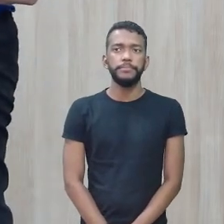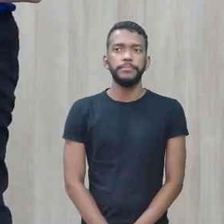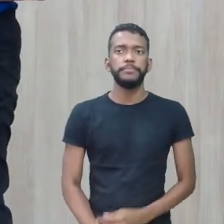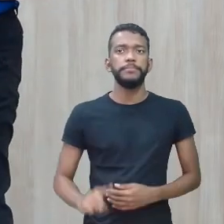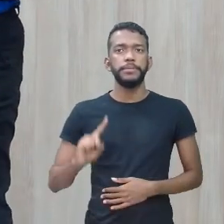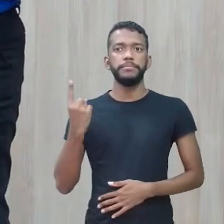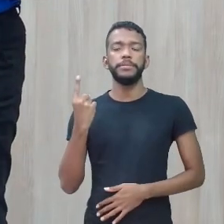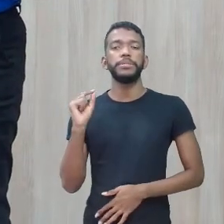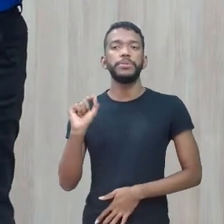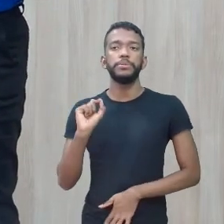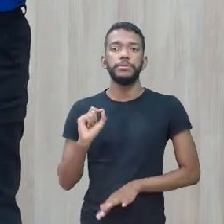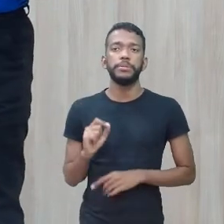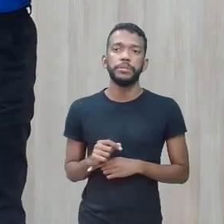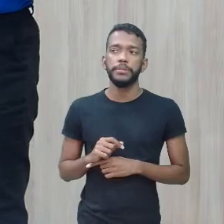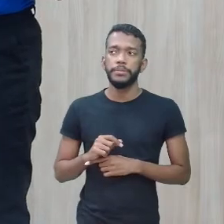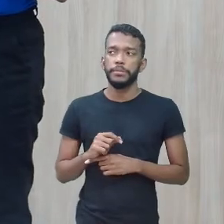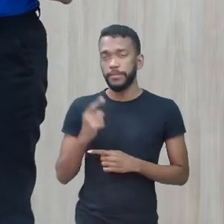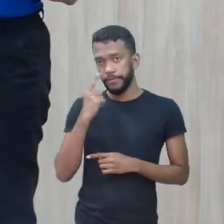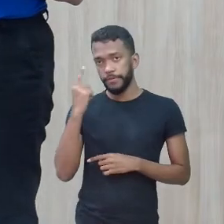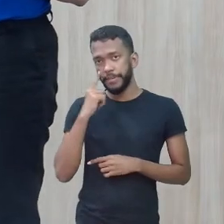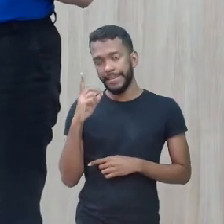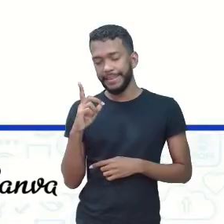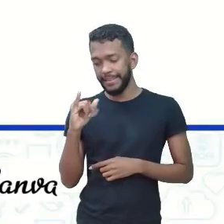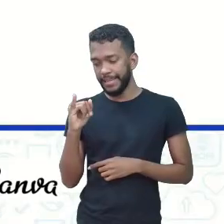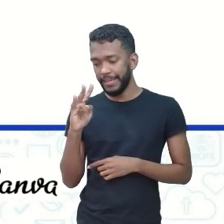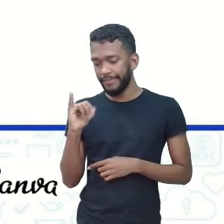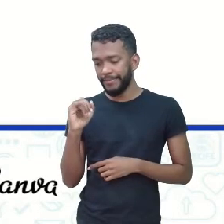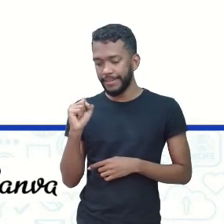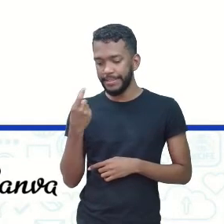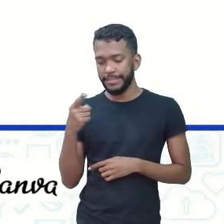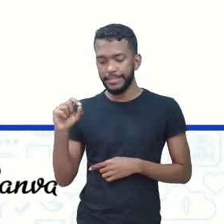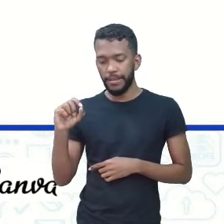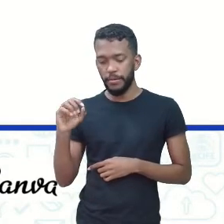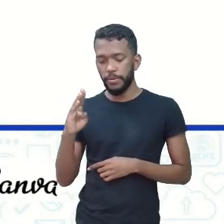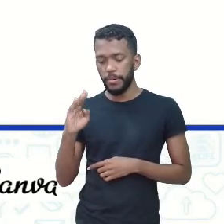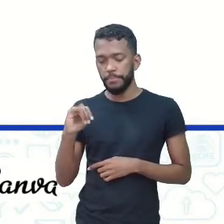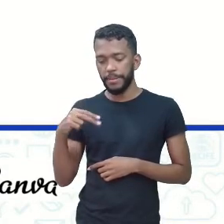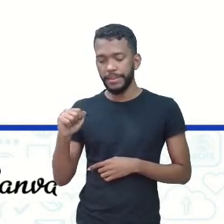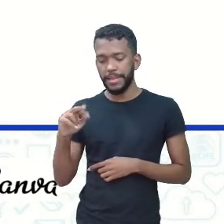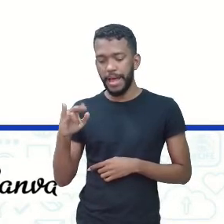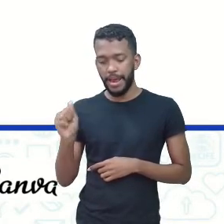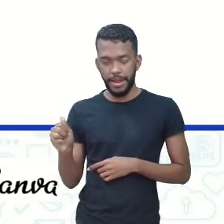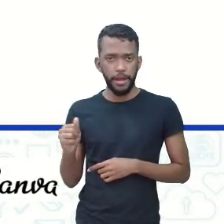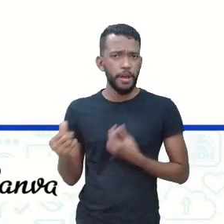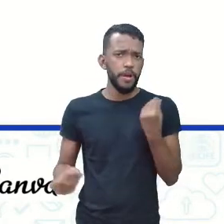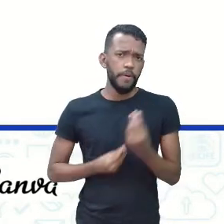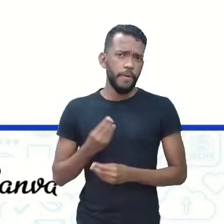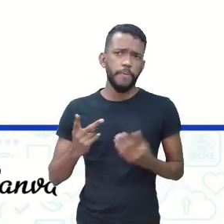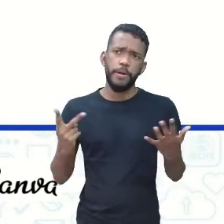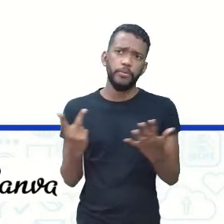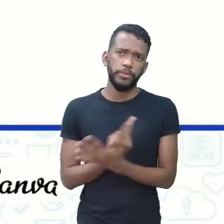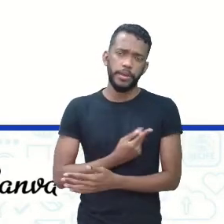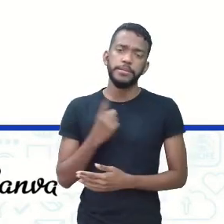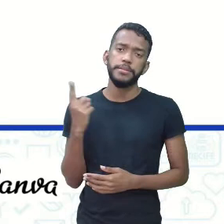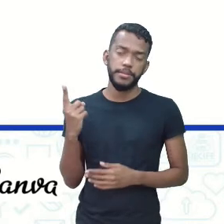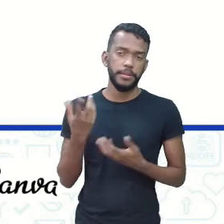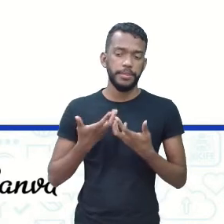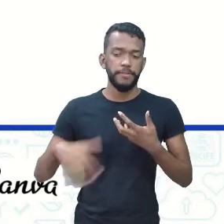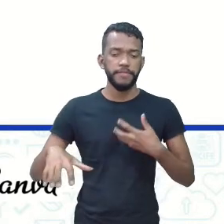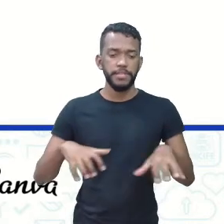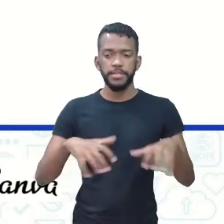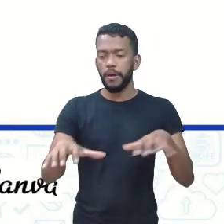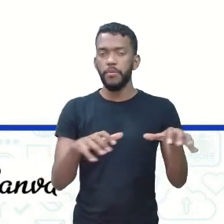Primeiro aqui, nós estamos vendo a divisão binária. Como é que acontece essa divisão?